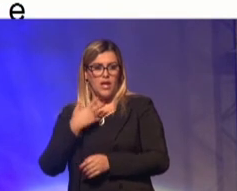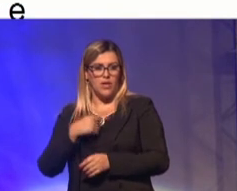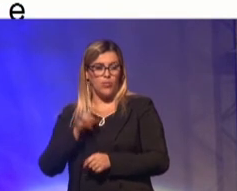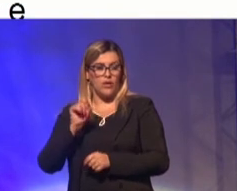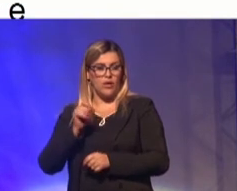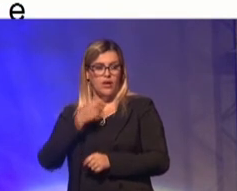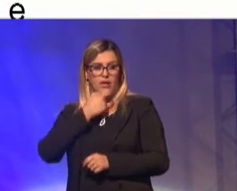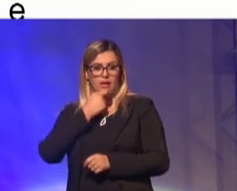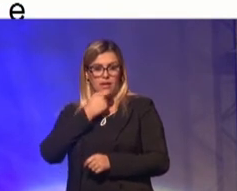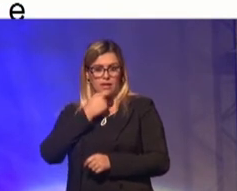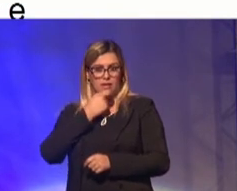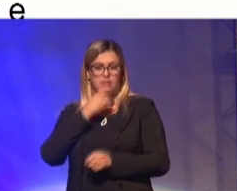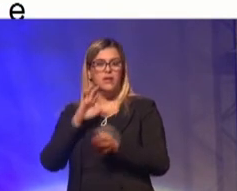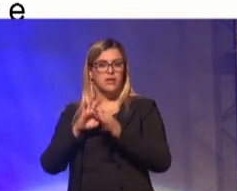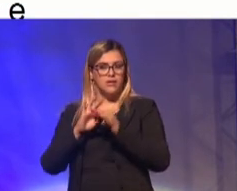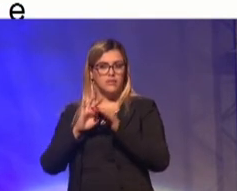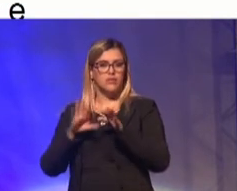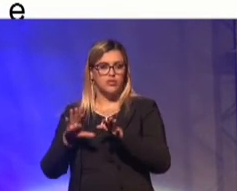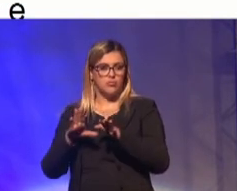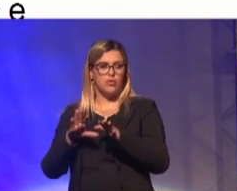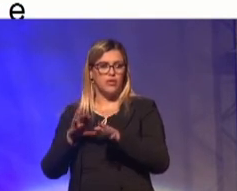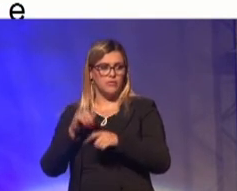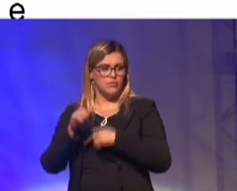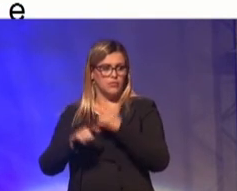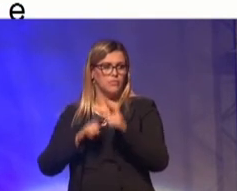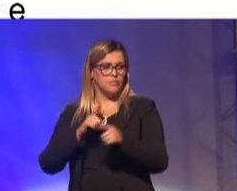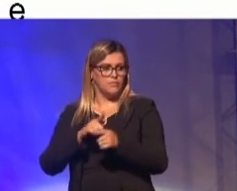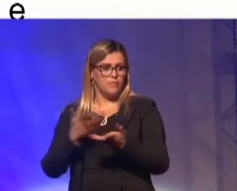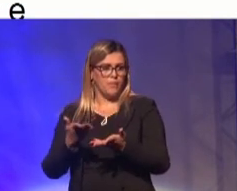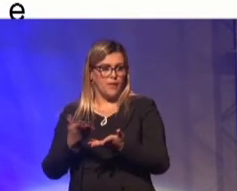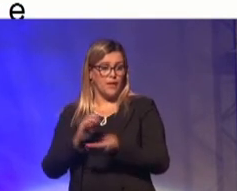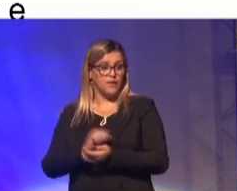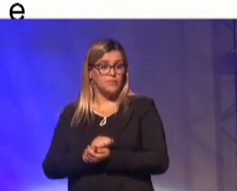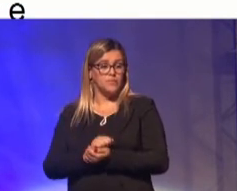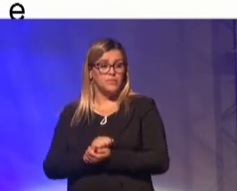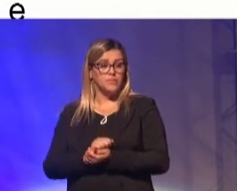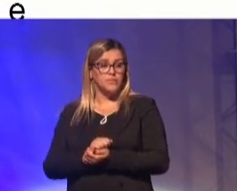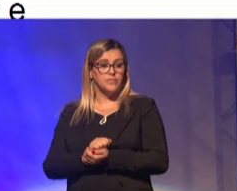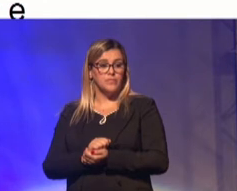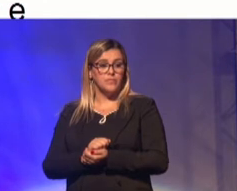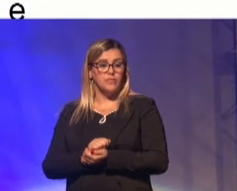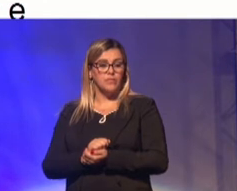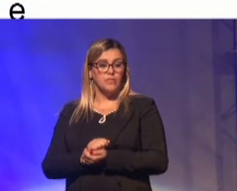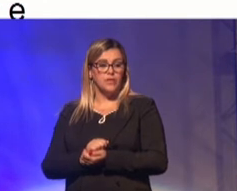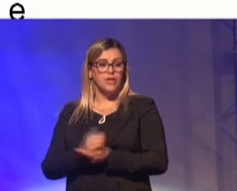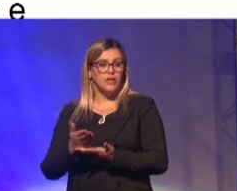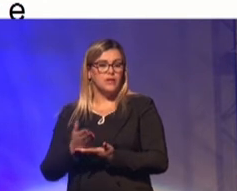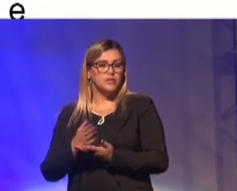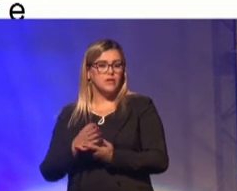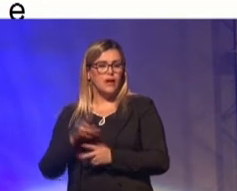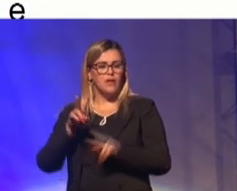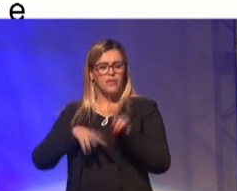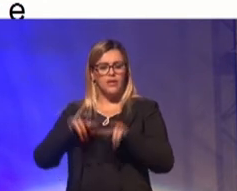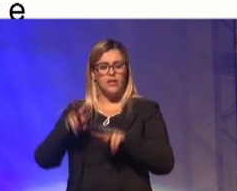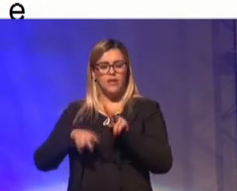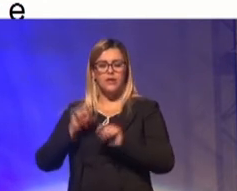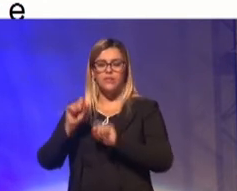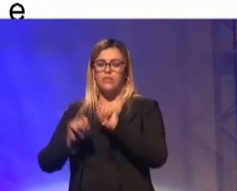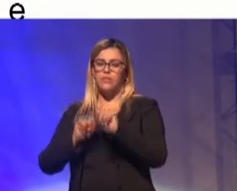inglesa e que estão disponíveis nas buscas das principais bases de dados, e eles avaliaram,